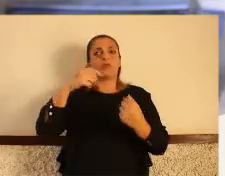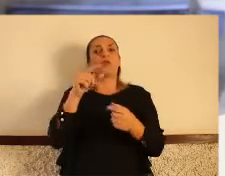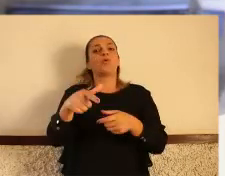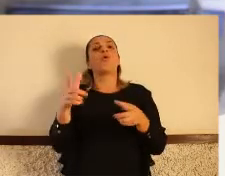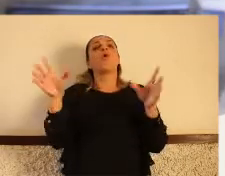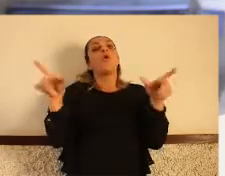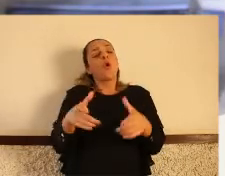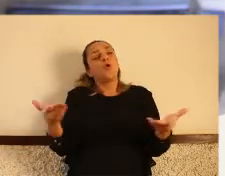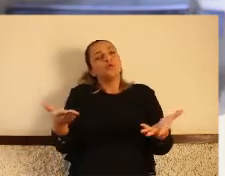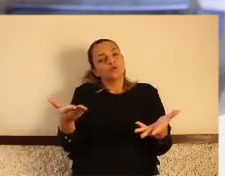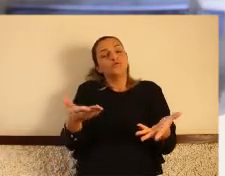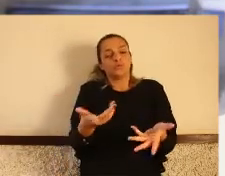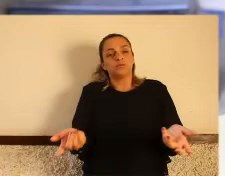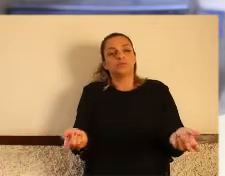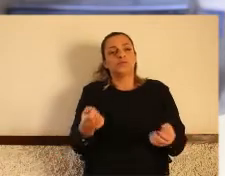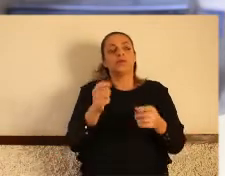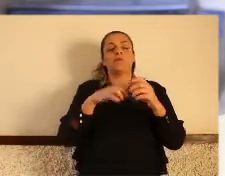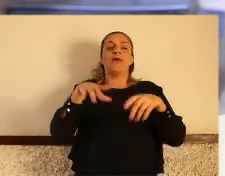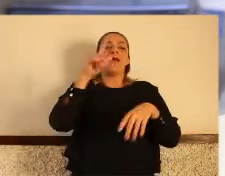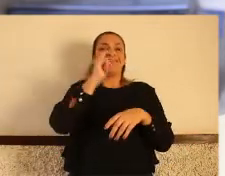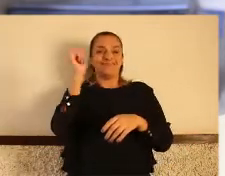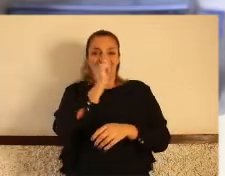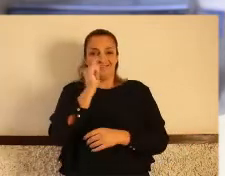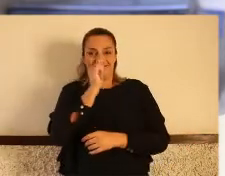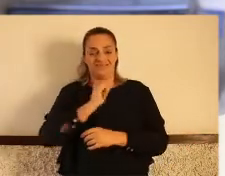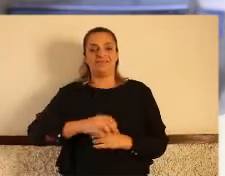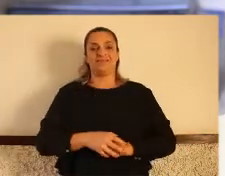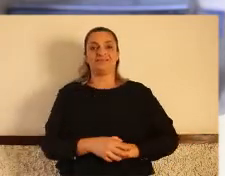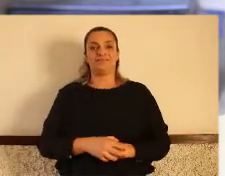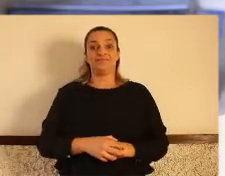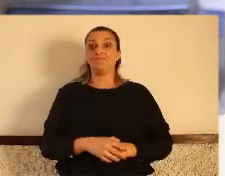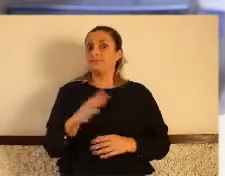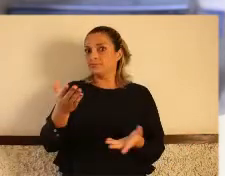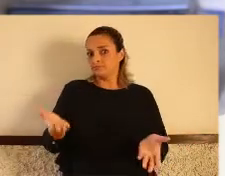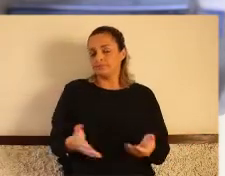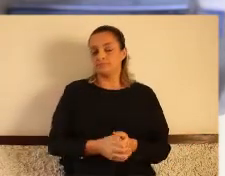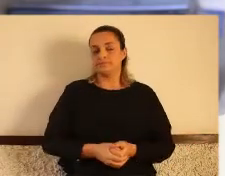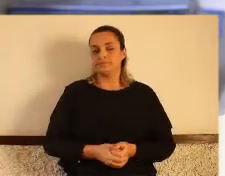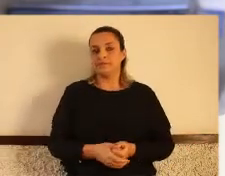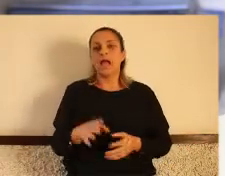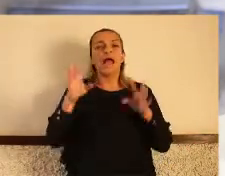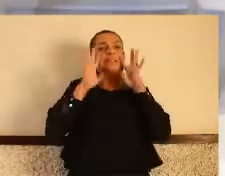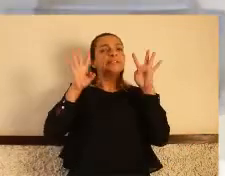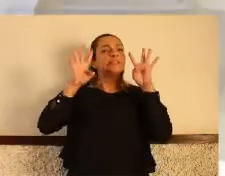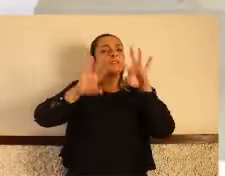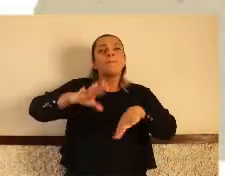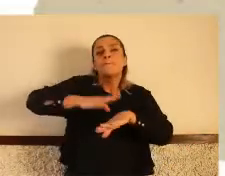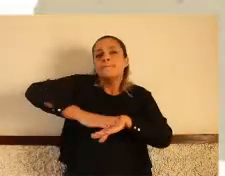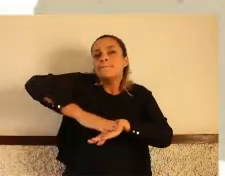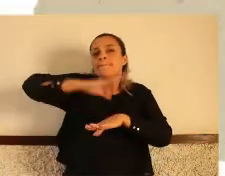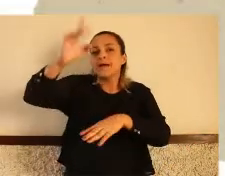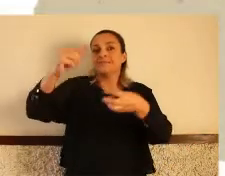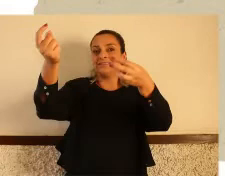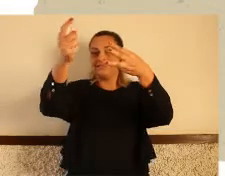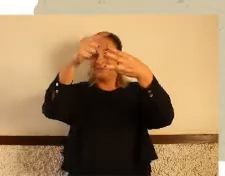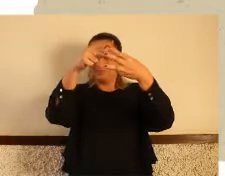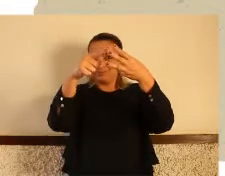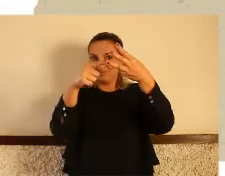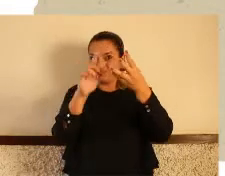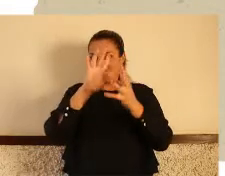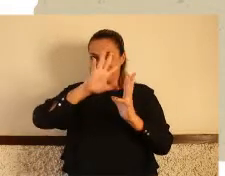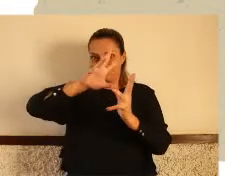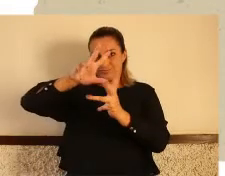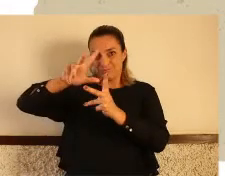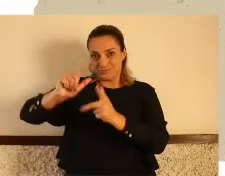o litoral da Península Itálica. Pessoal, muita atenção nas 3 características da